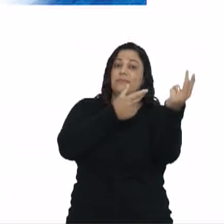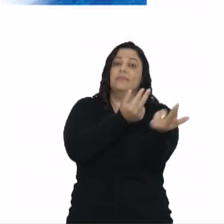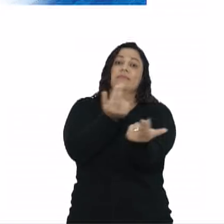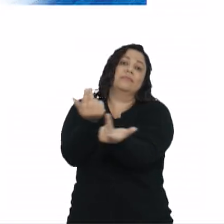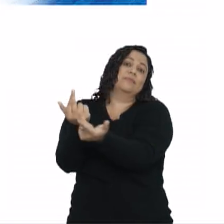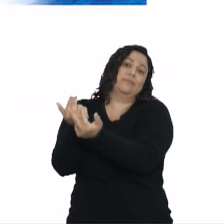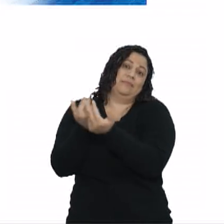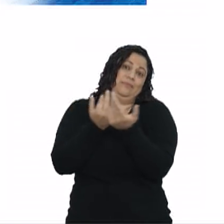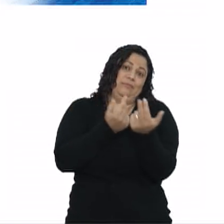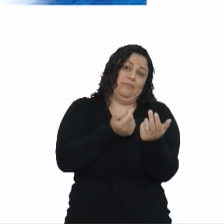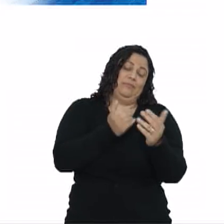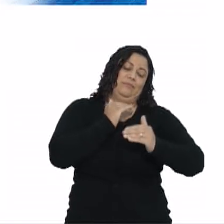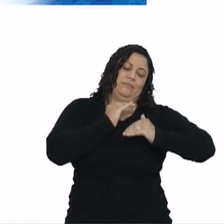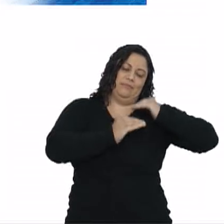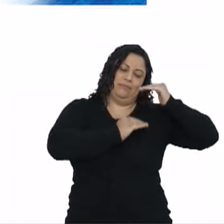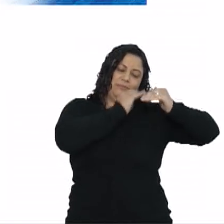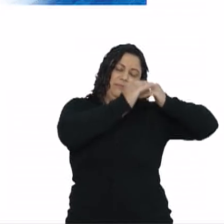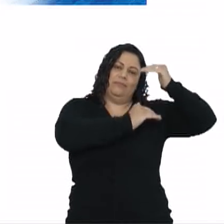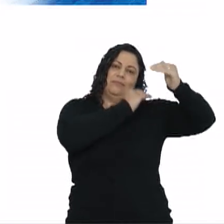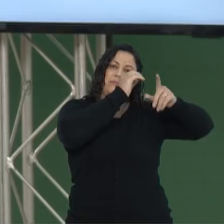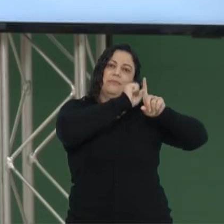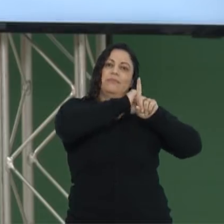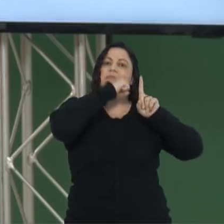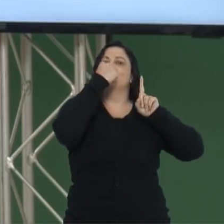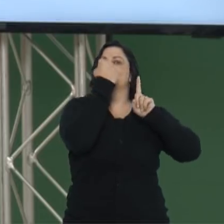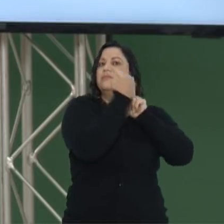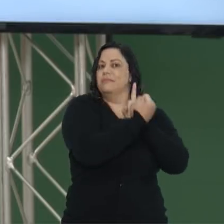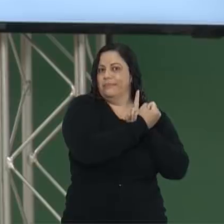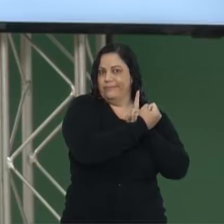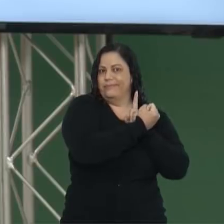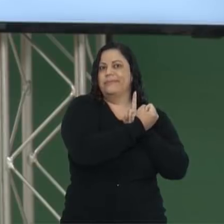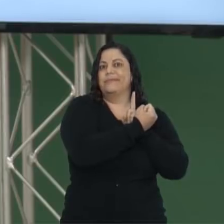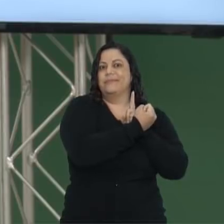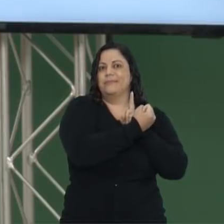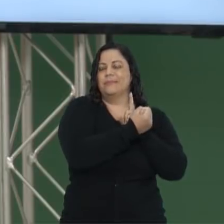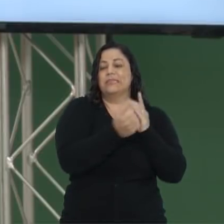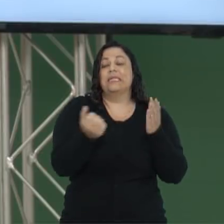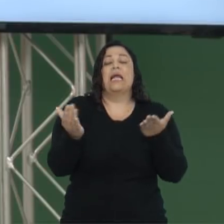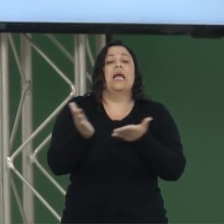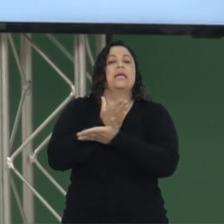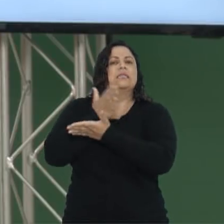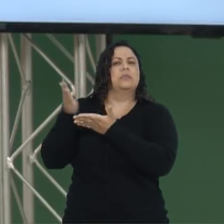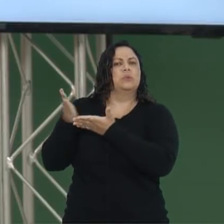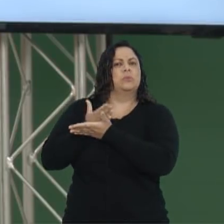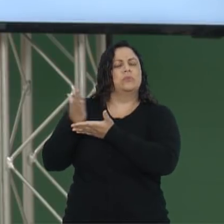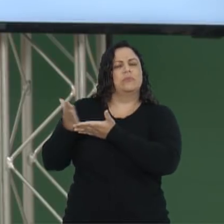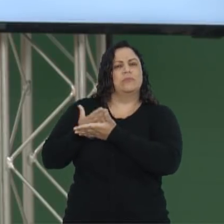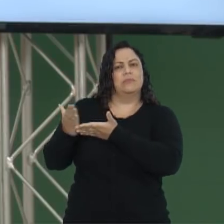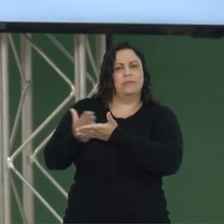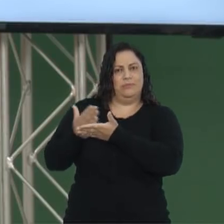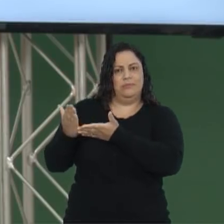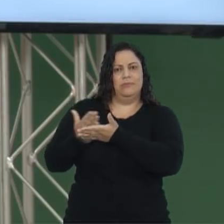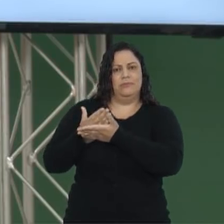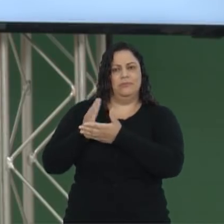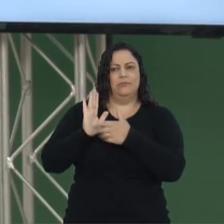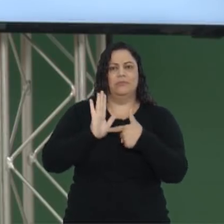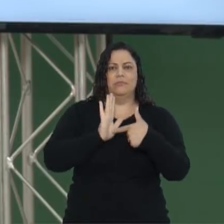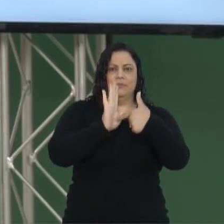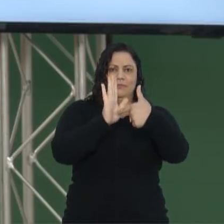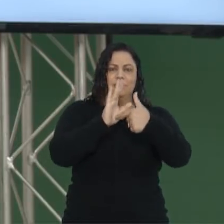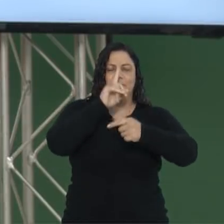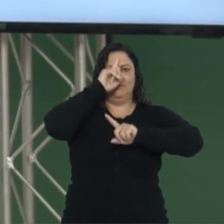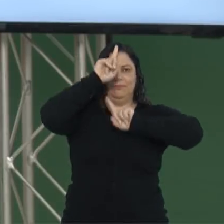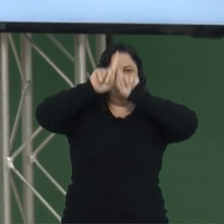necessárias ao desenvolvimento da sociedade. Essa fala é do livro em que o Dominique está trazendo para nós essa ideia, tá? Olha que